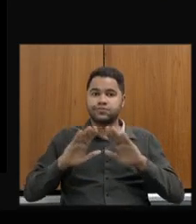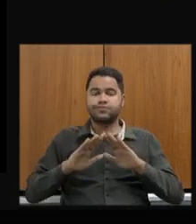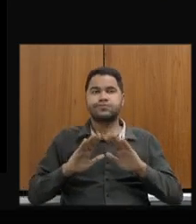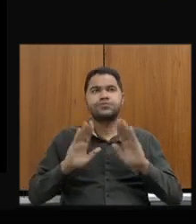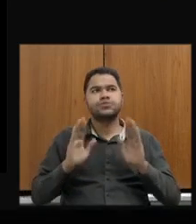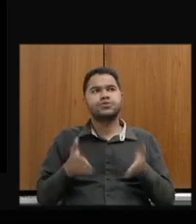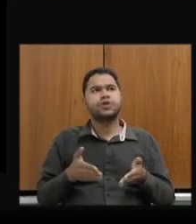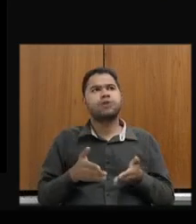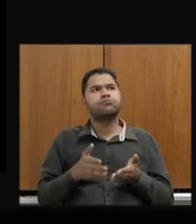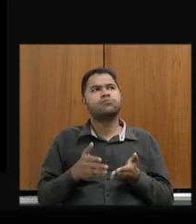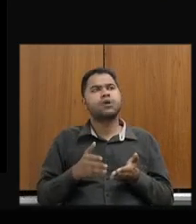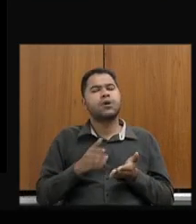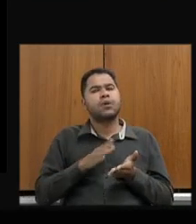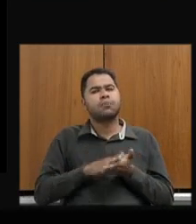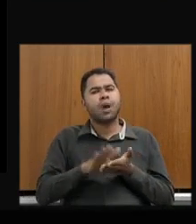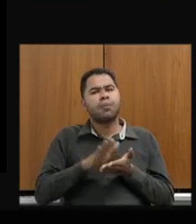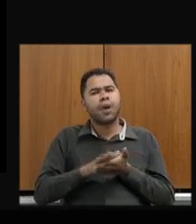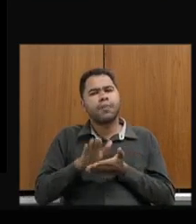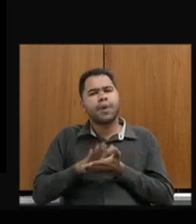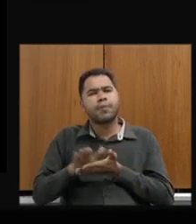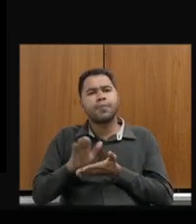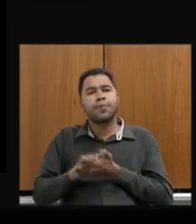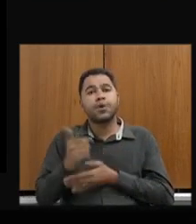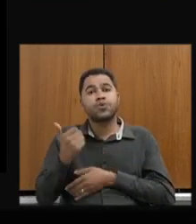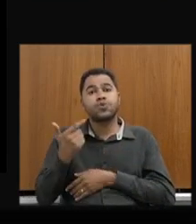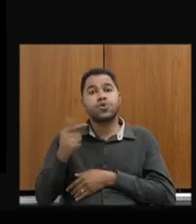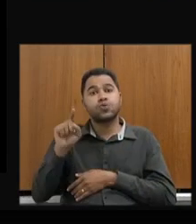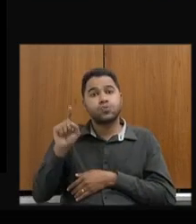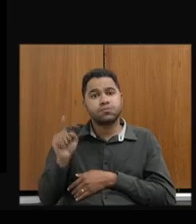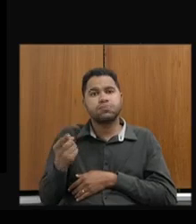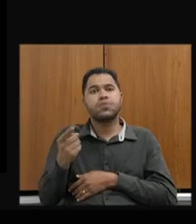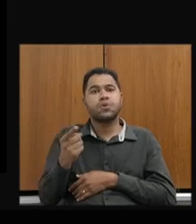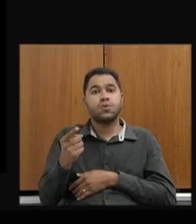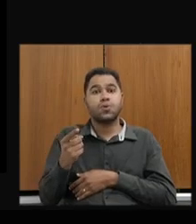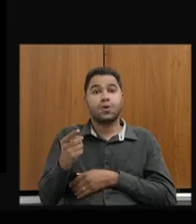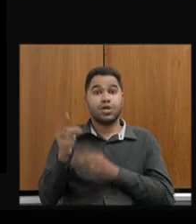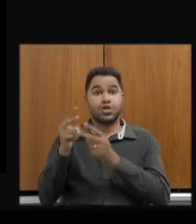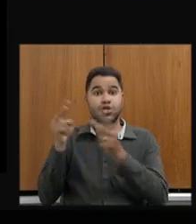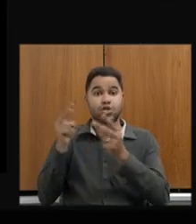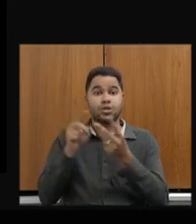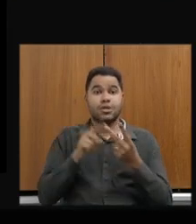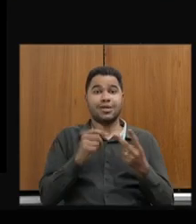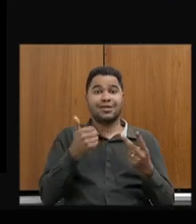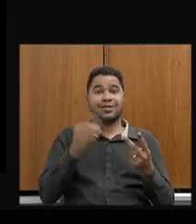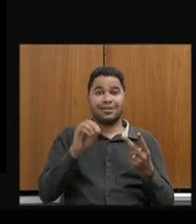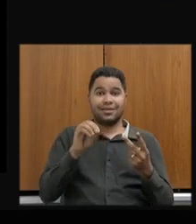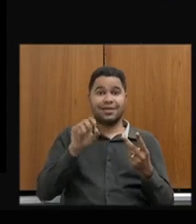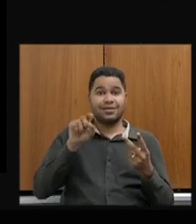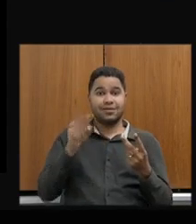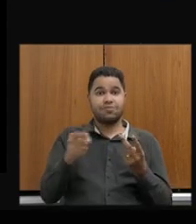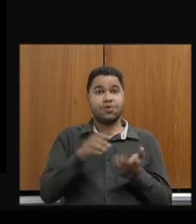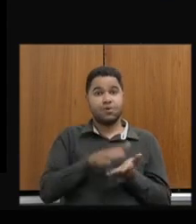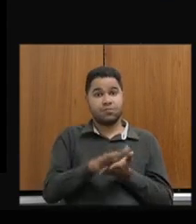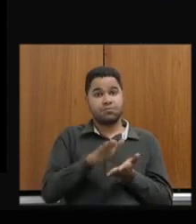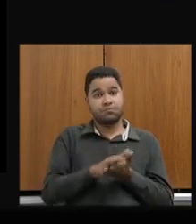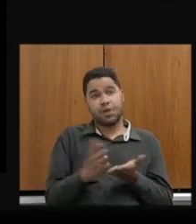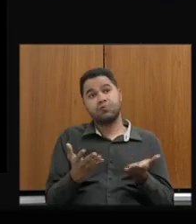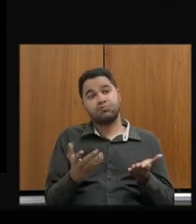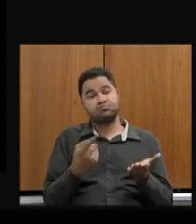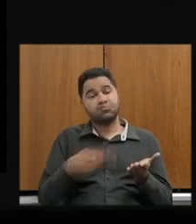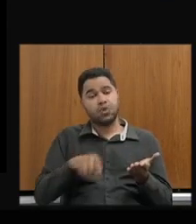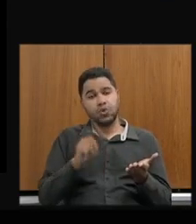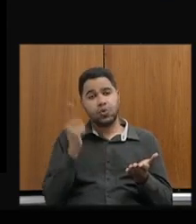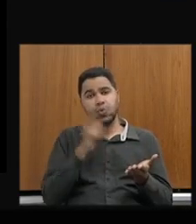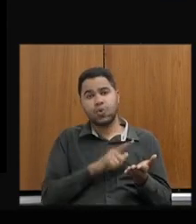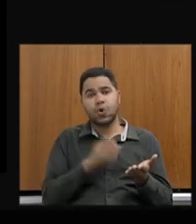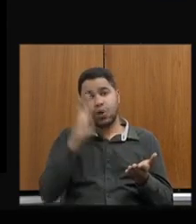já foram emitidas aproximadamente 12 mil em formato digital e 10.000 em formato impresso então basicamente nós